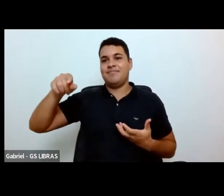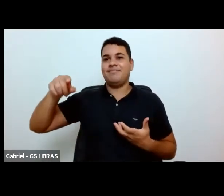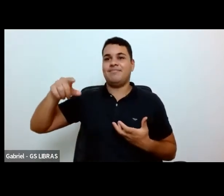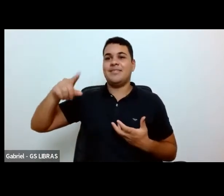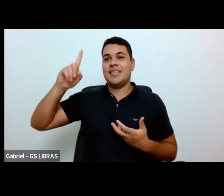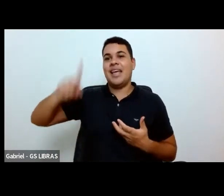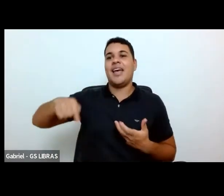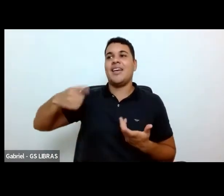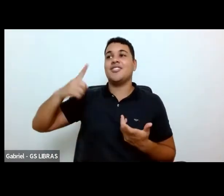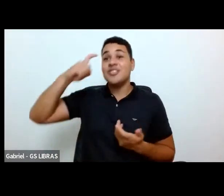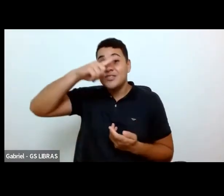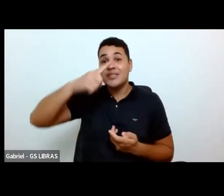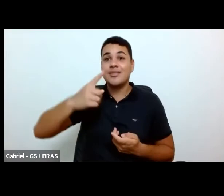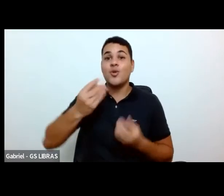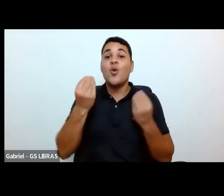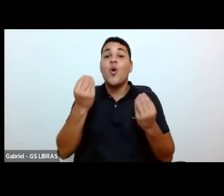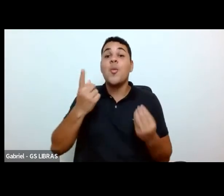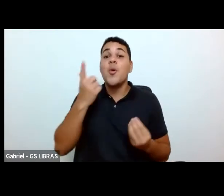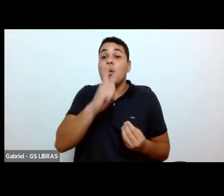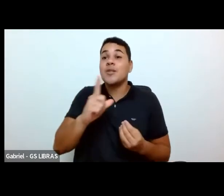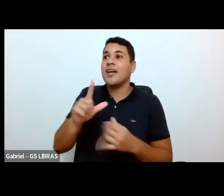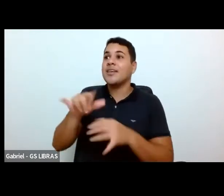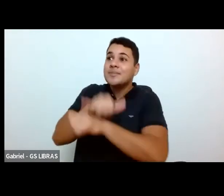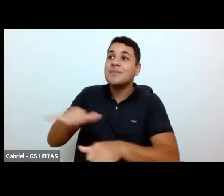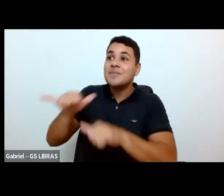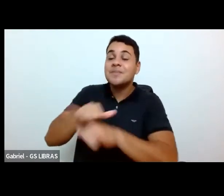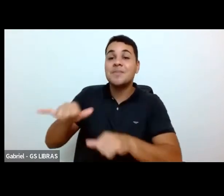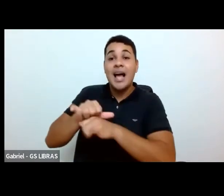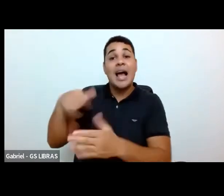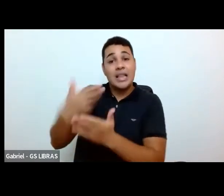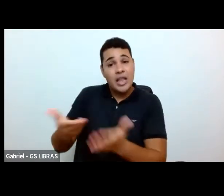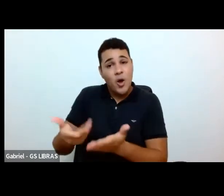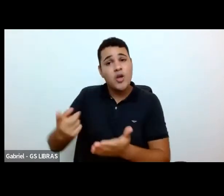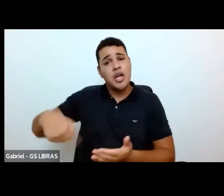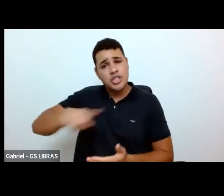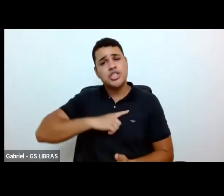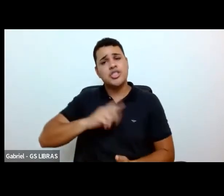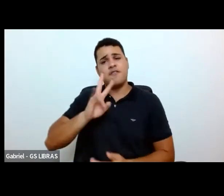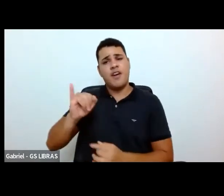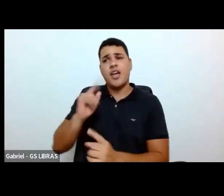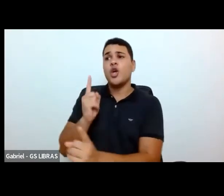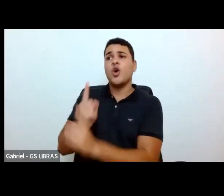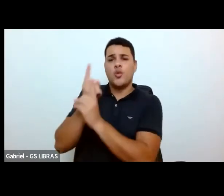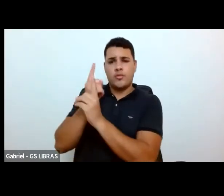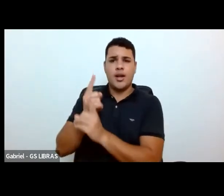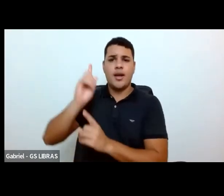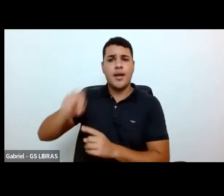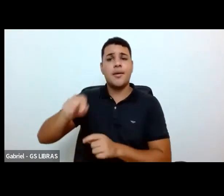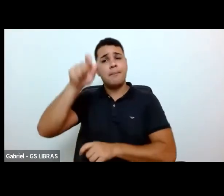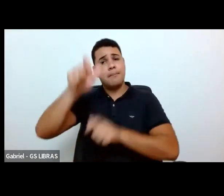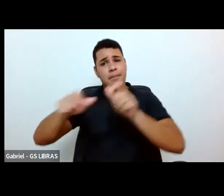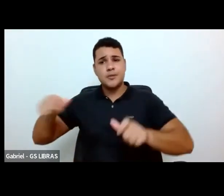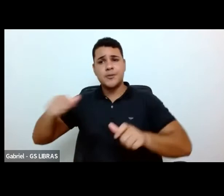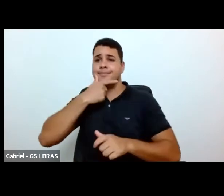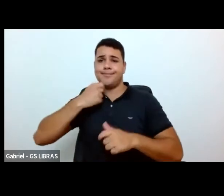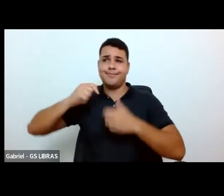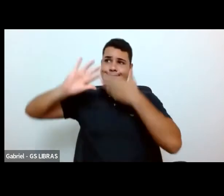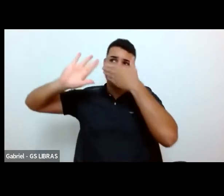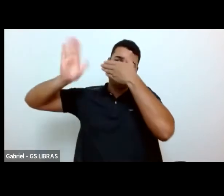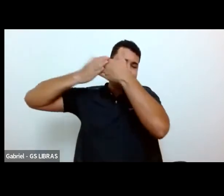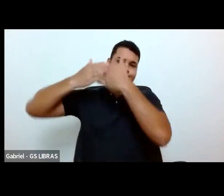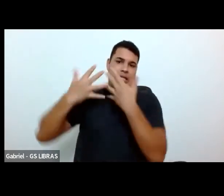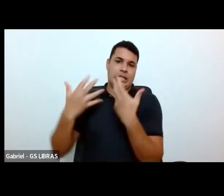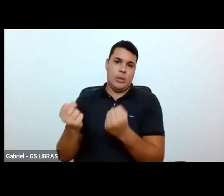amplo, o quanto, infelizmente, a gente ainda vai encontrar uma visão hegemônica na academia meritocrática, né, de um